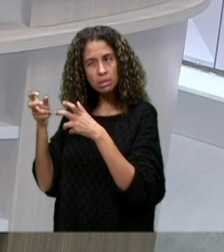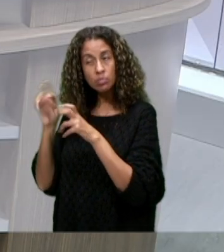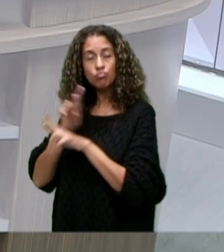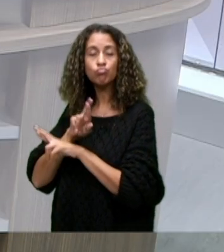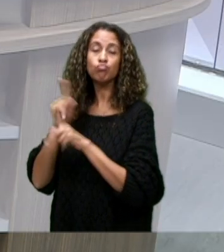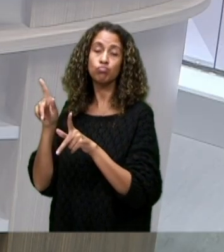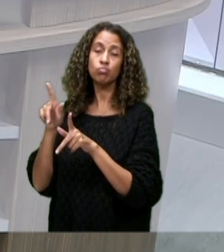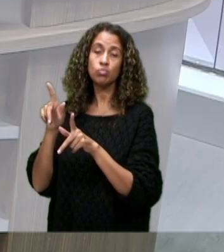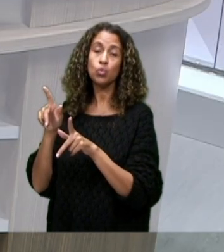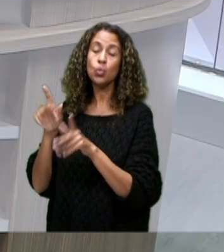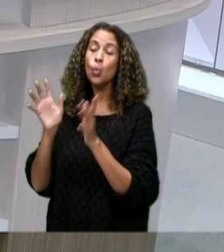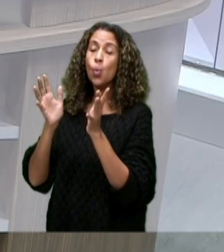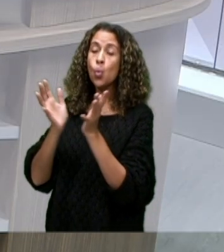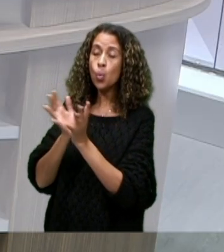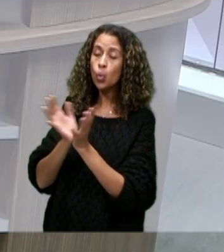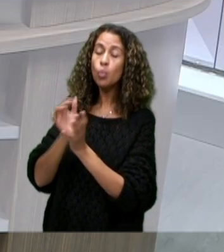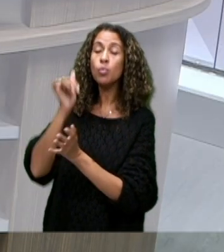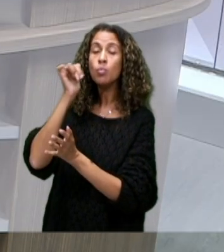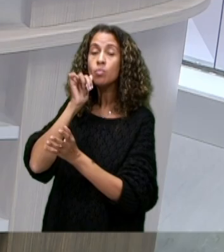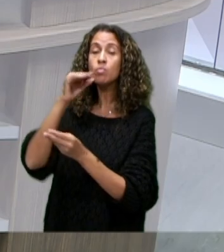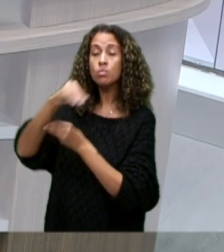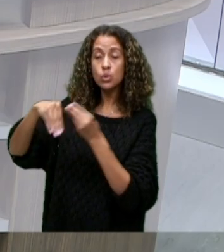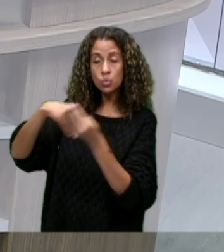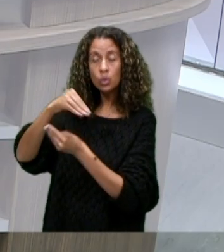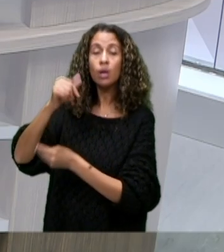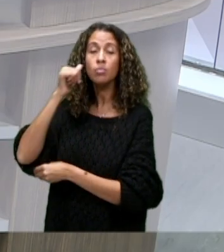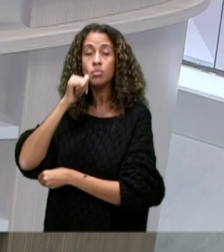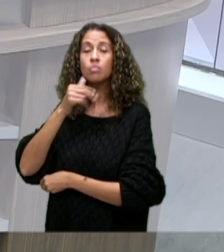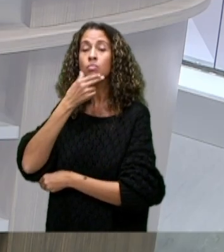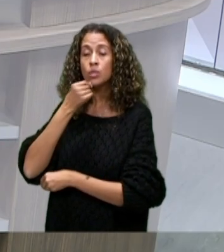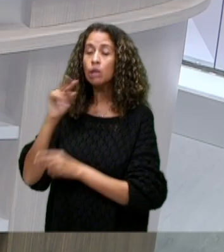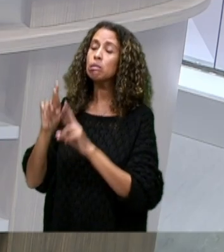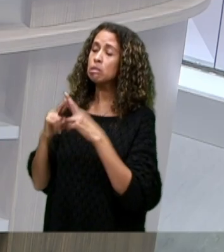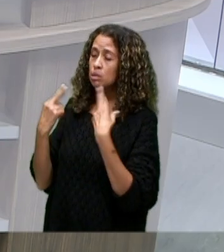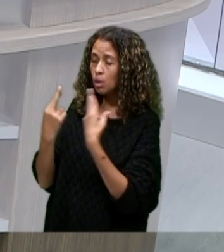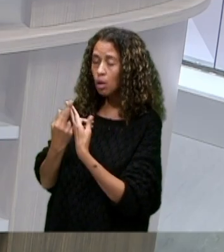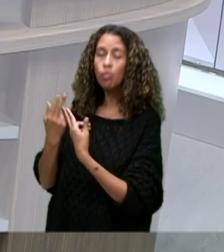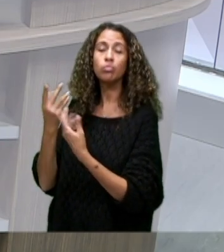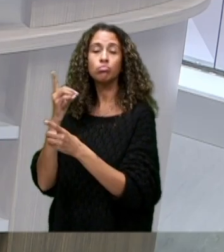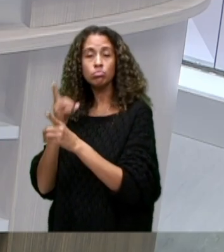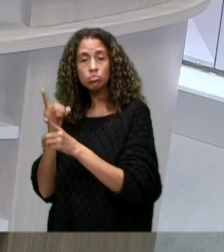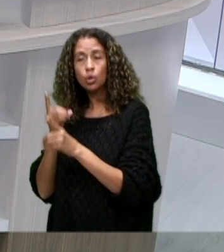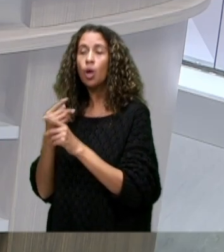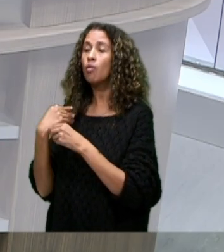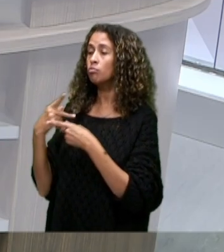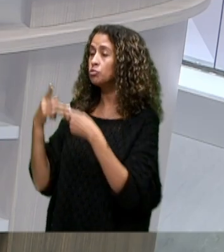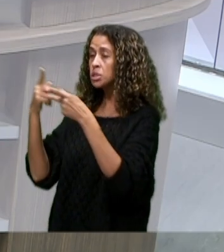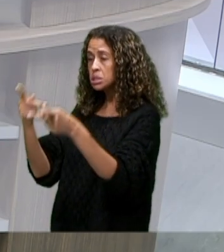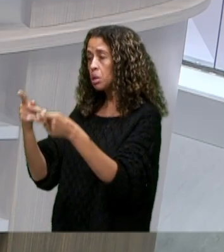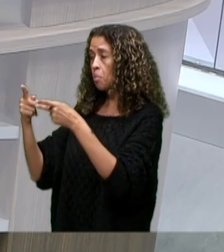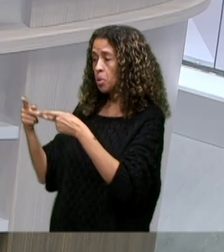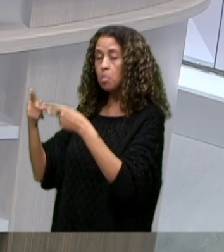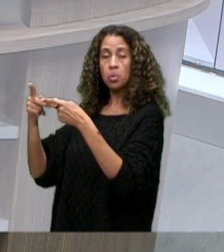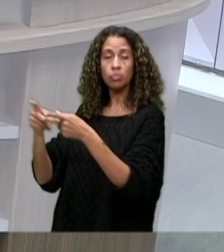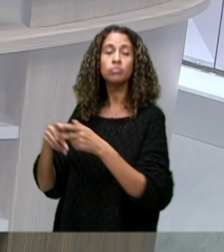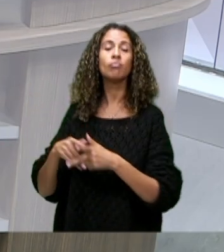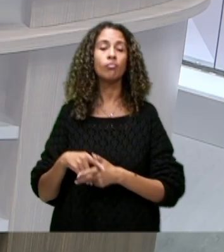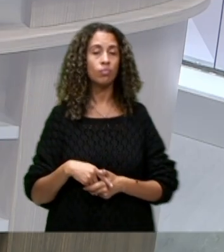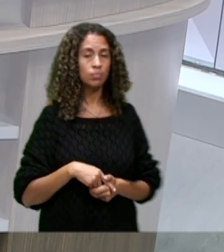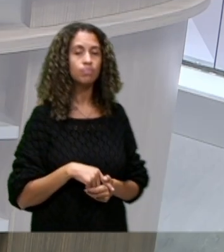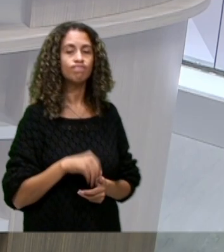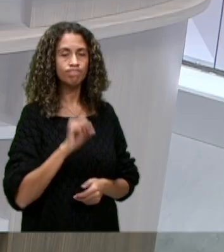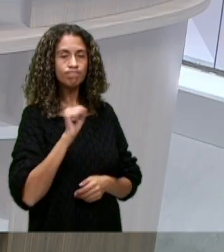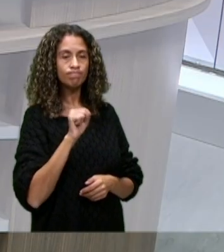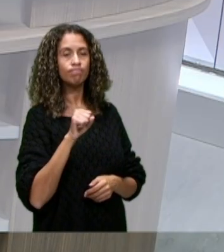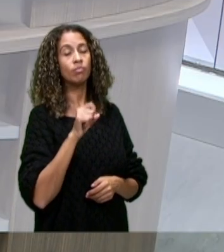vejo meninos e meninas que são amigos mesmo, que se reúnem, se encontram, saem, vão na casa do outro, tal. E tu vê, e isso já